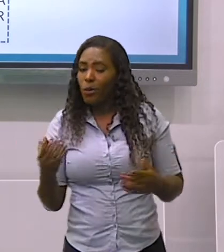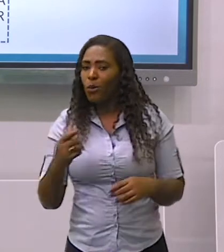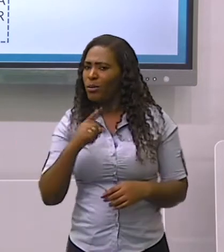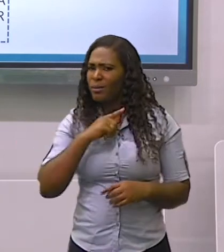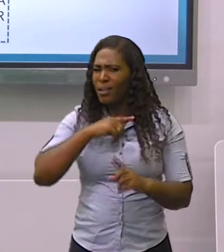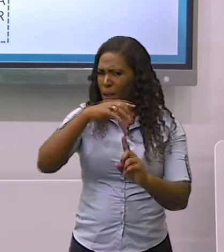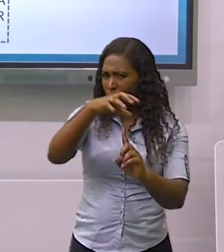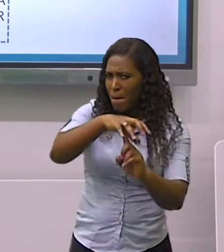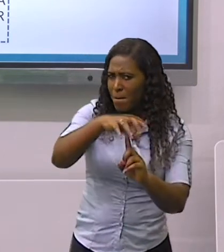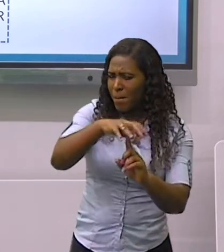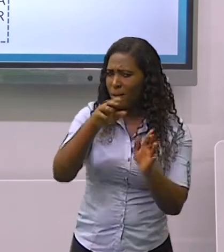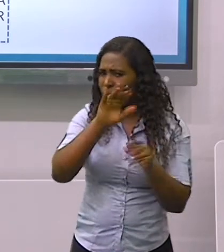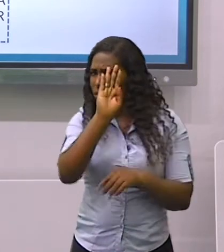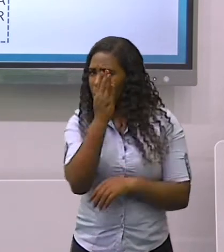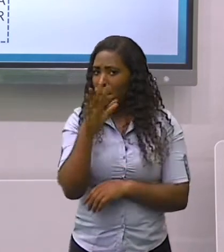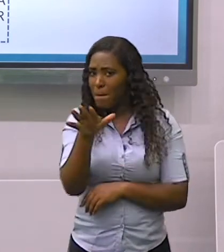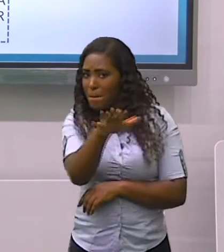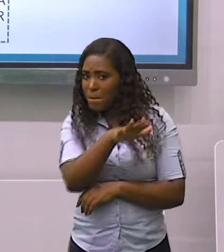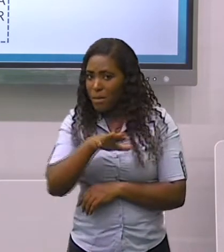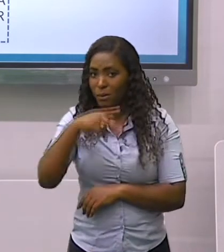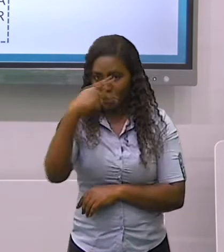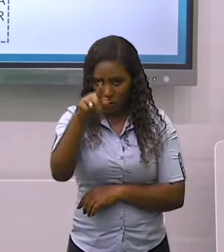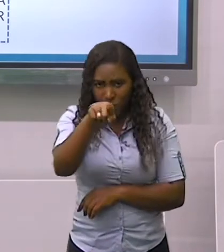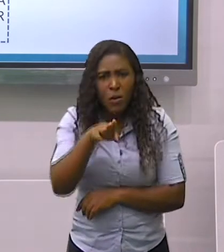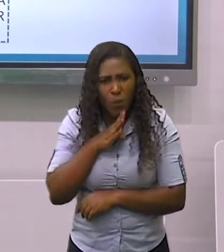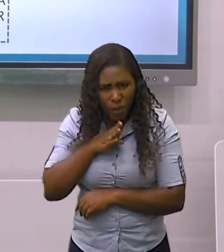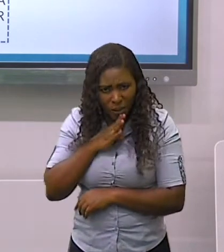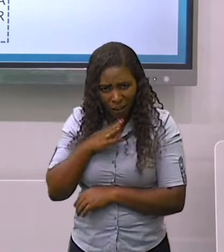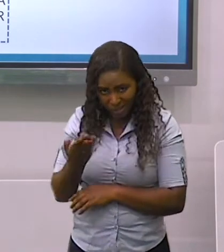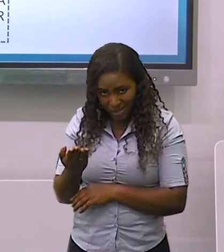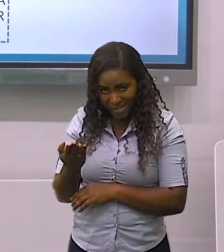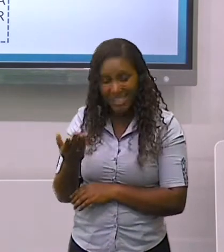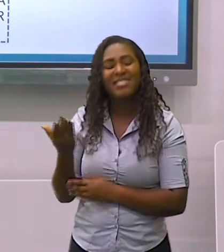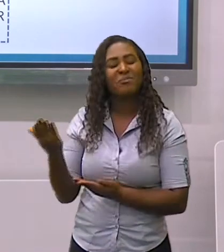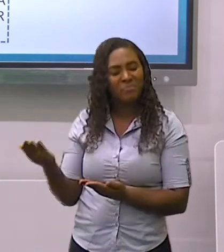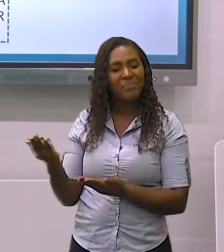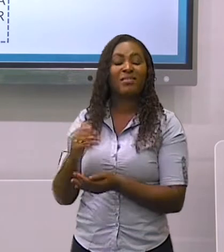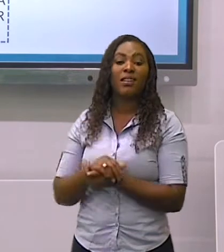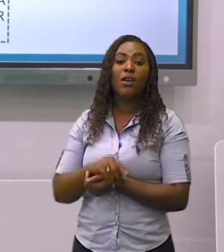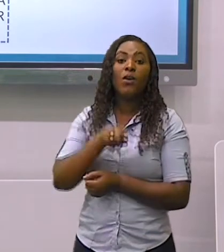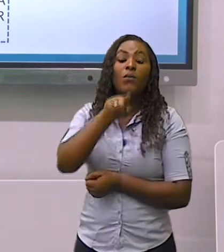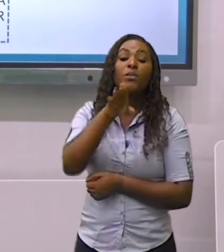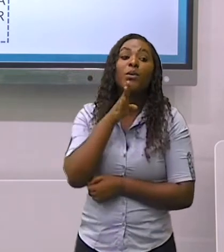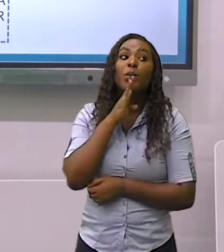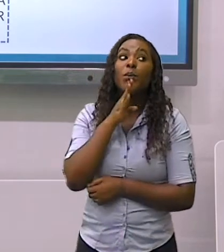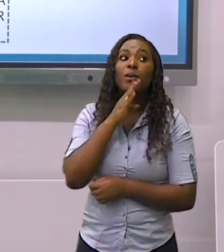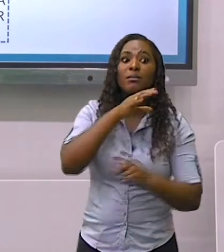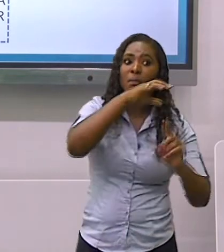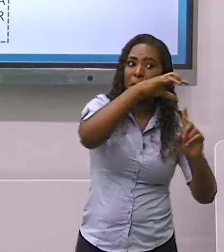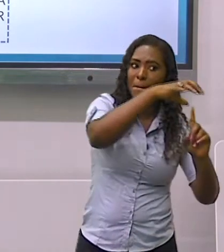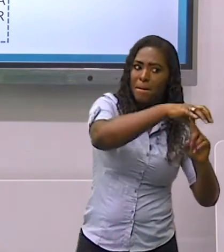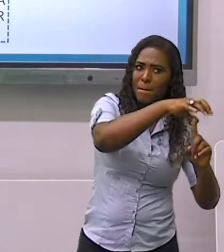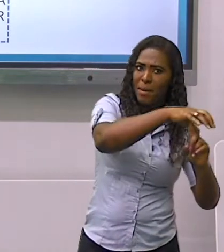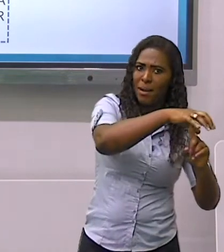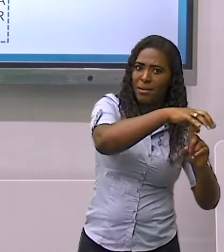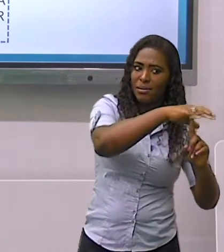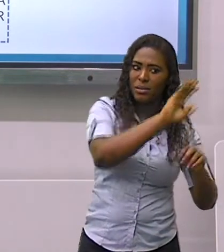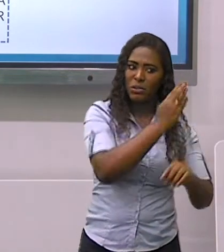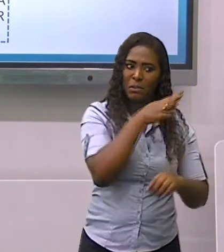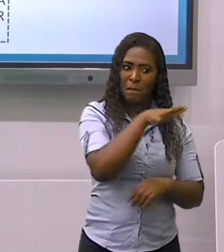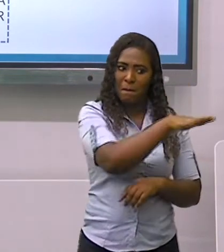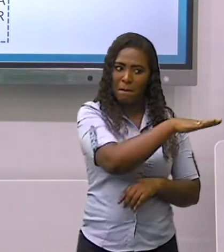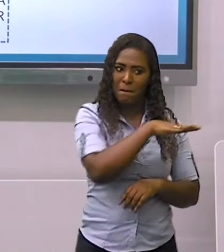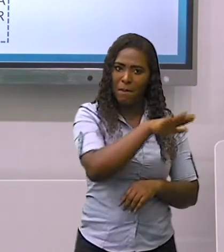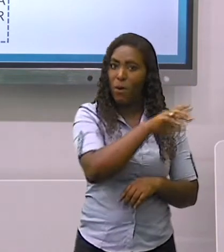você conhece, né? Você conhece as praças de outros bairros da sua cidade? Da nossa